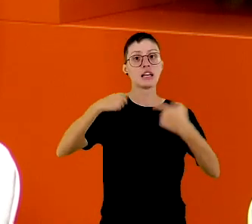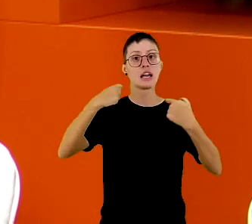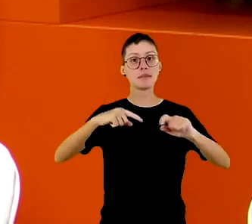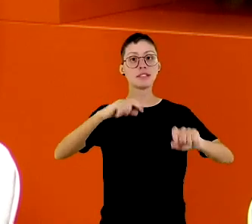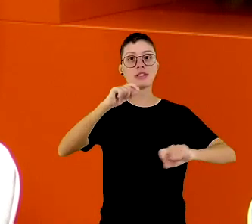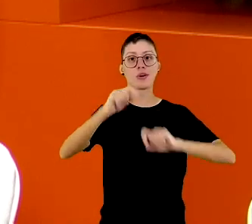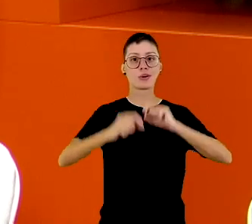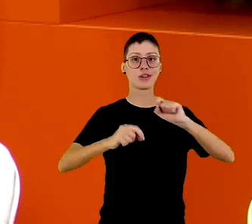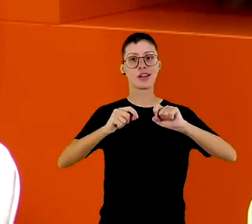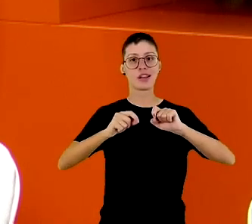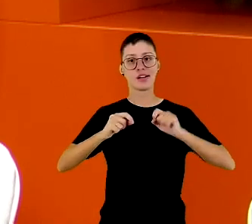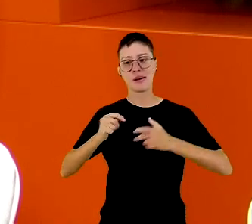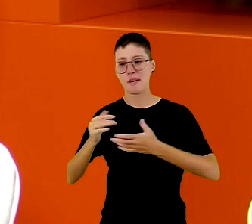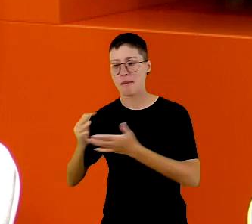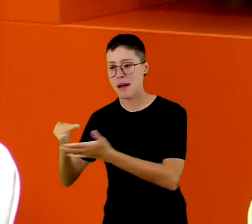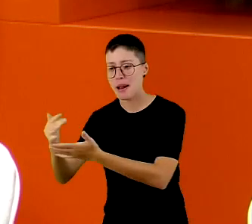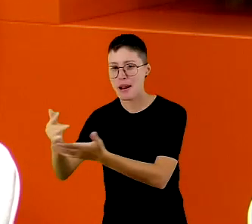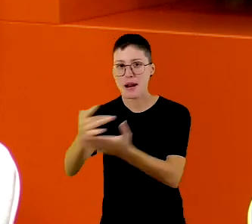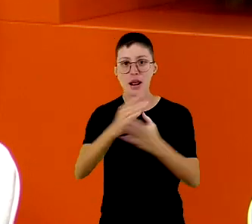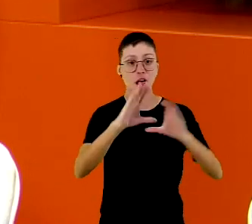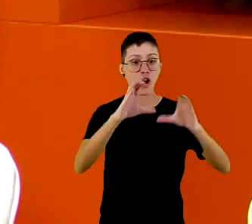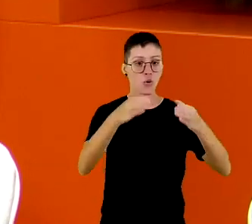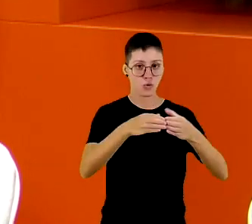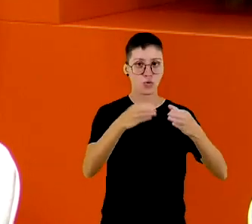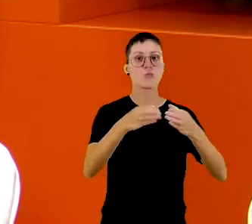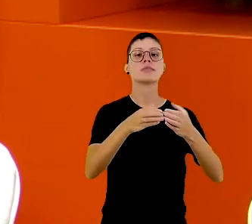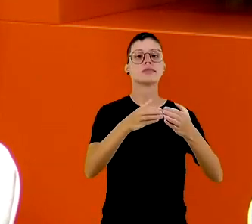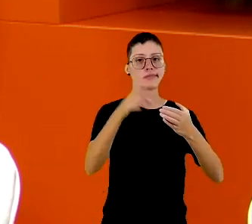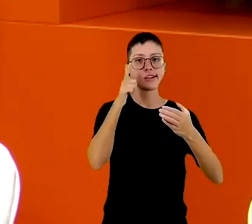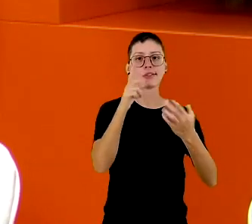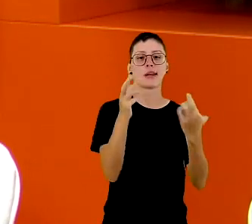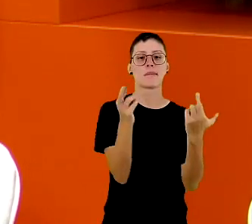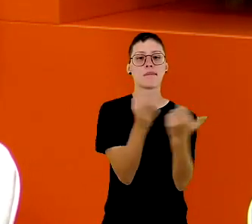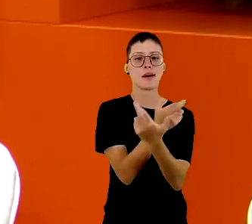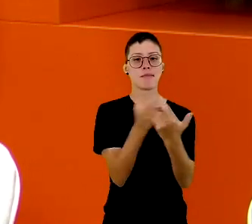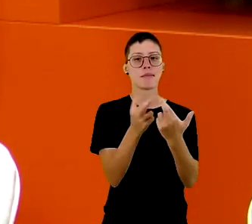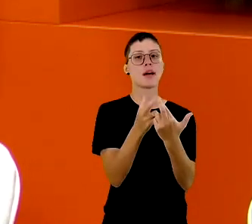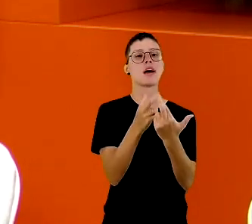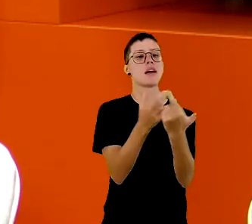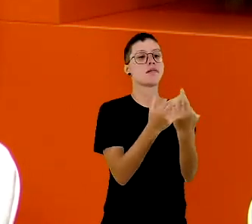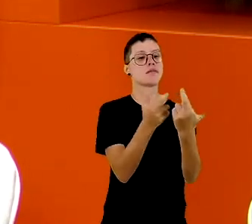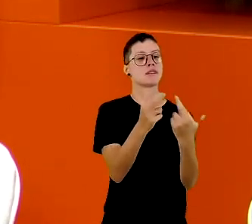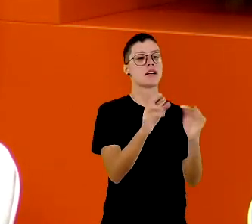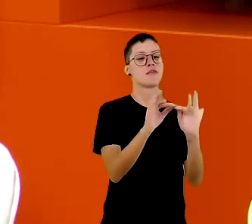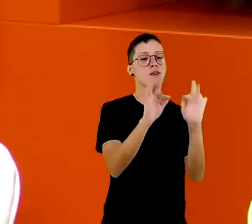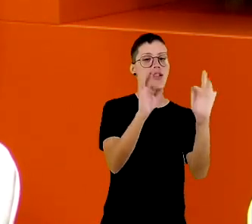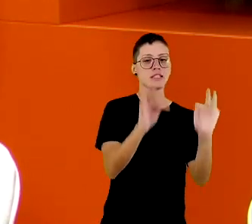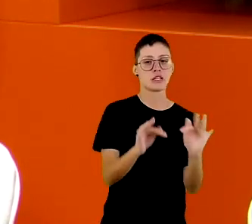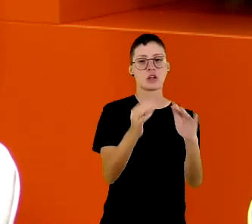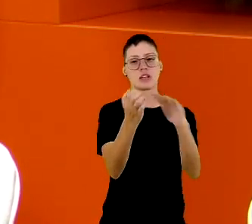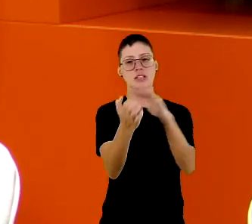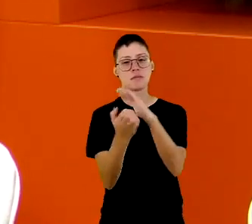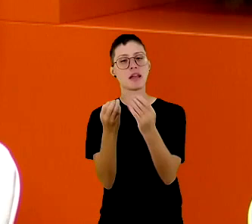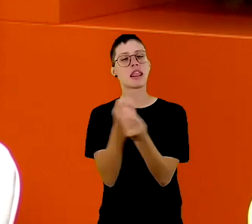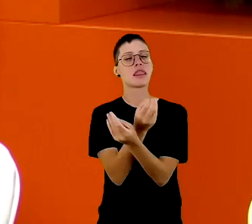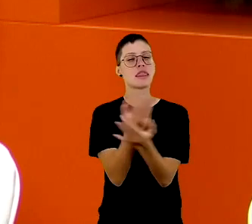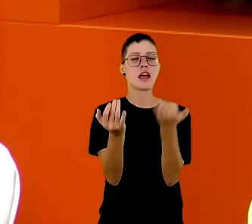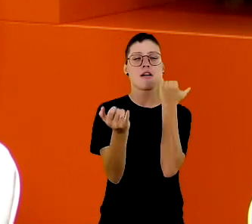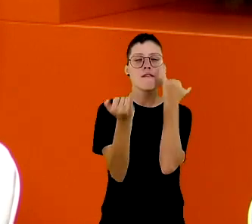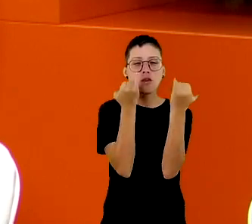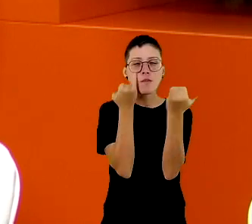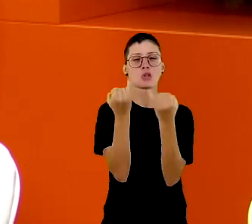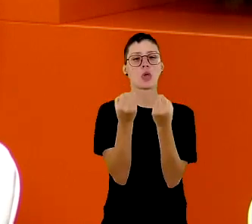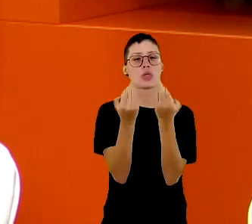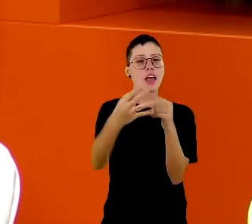de pessoas que fazem relacionamento com os nossos clientes e fornecedores, dar a eles informação, conhecimento do que é um